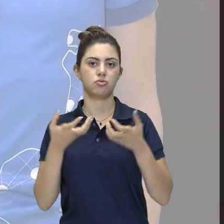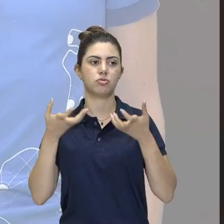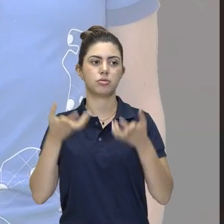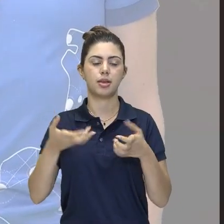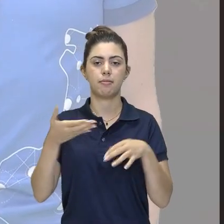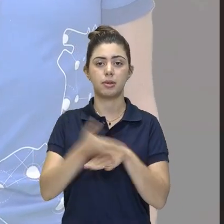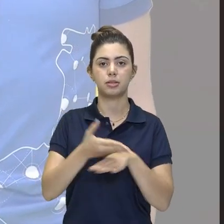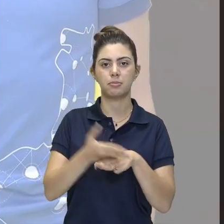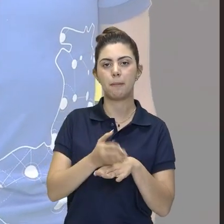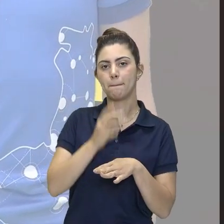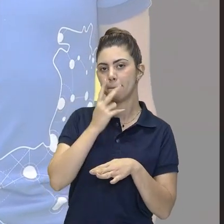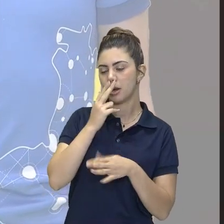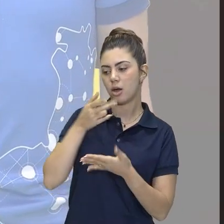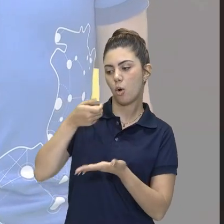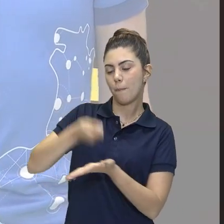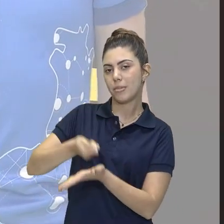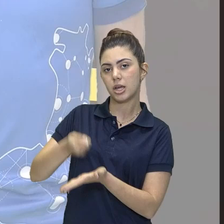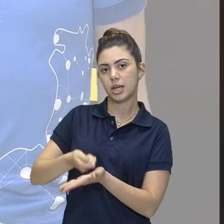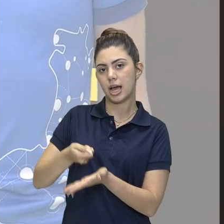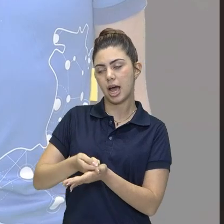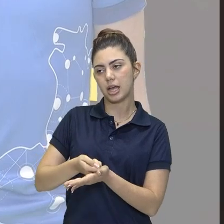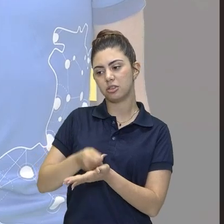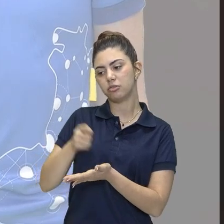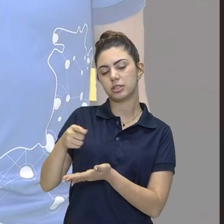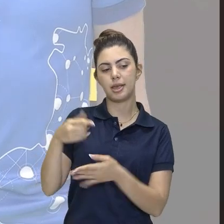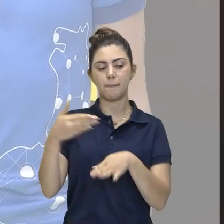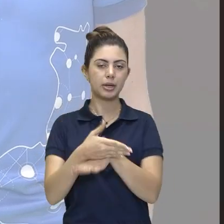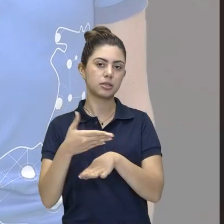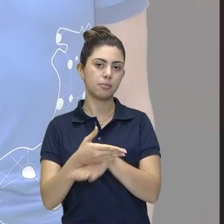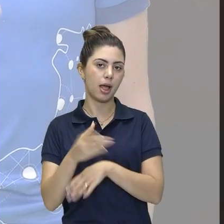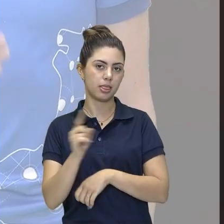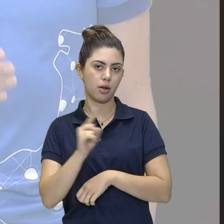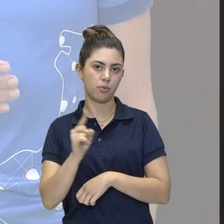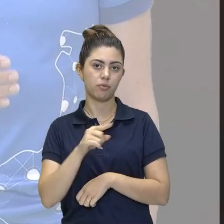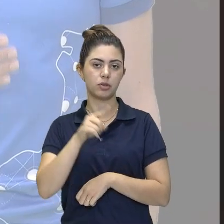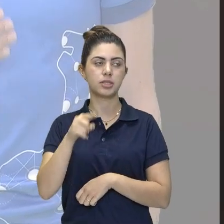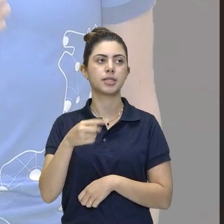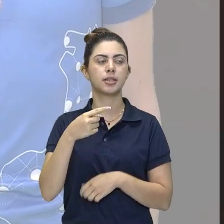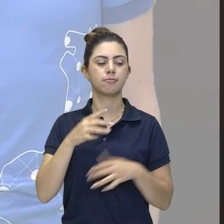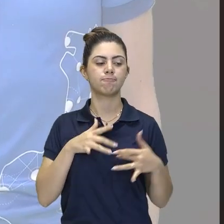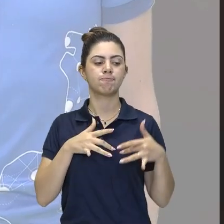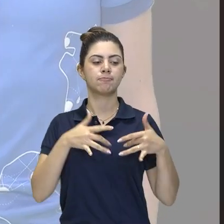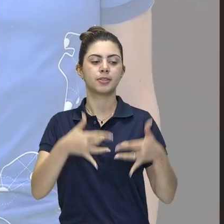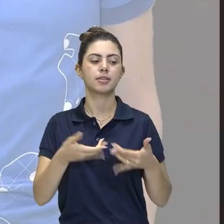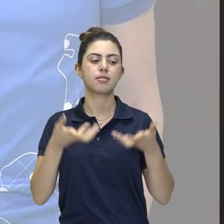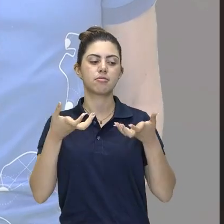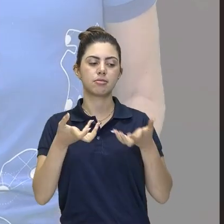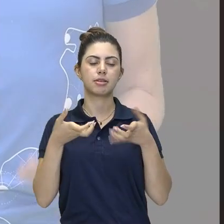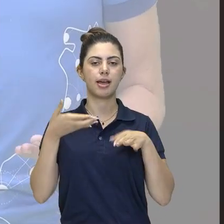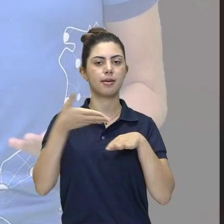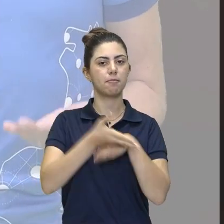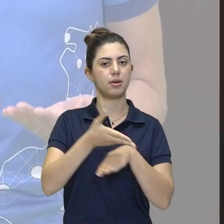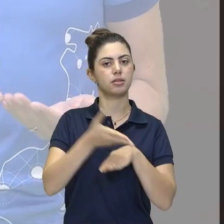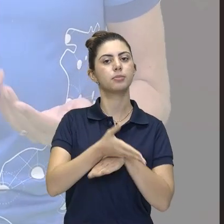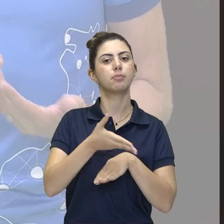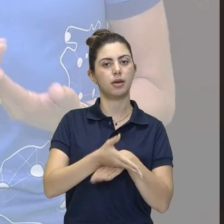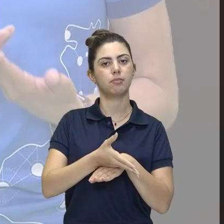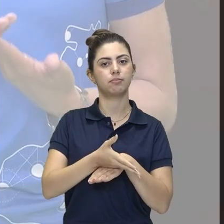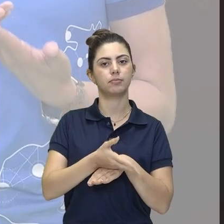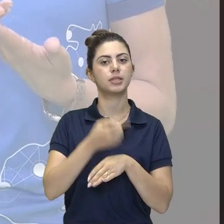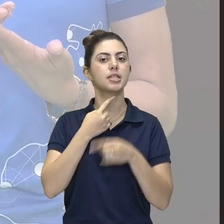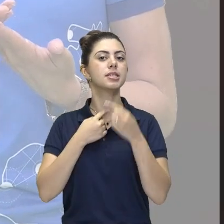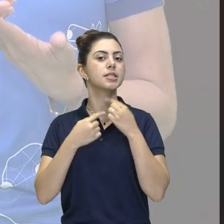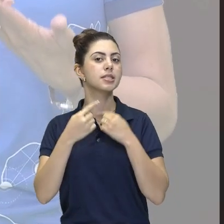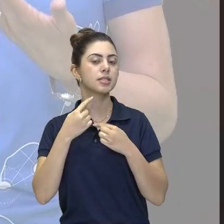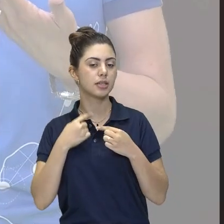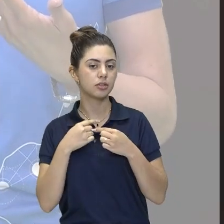não foi obrigado ou obrigada a participar. Você se voluntariou e também